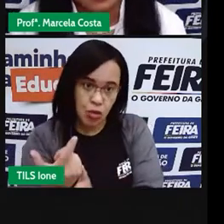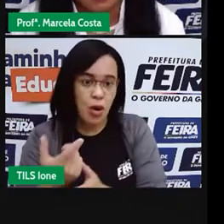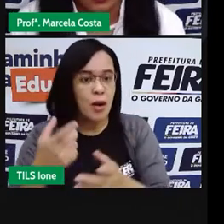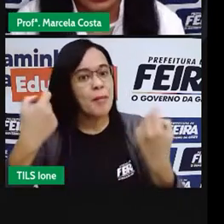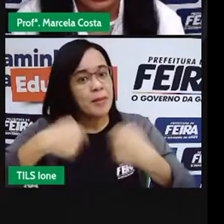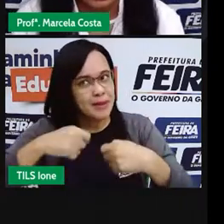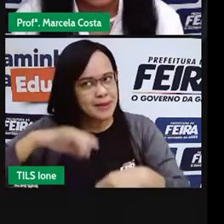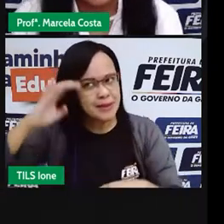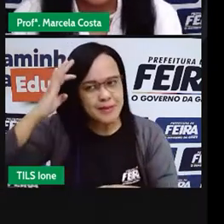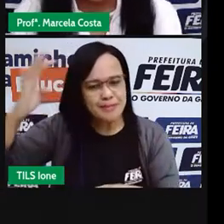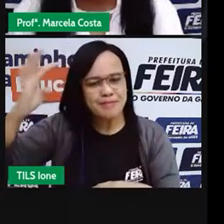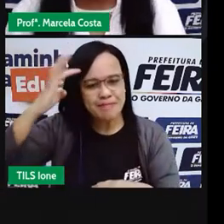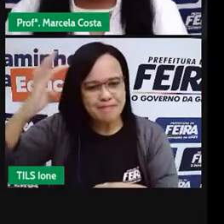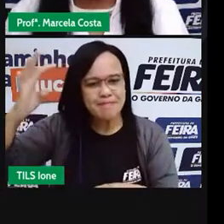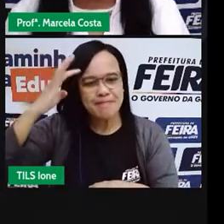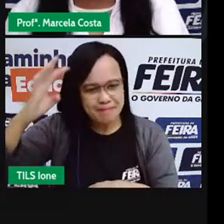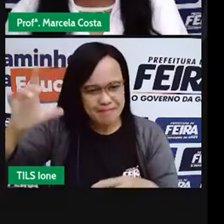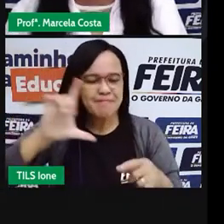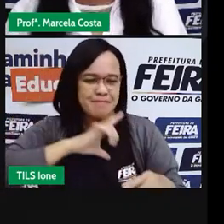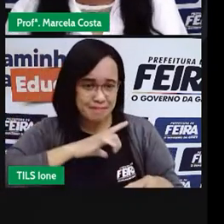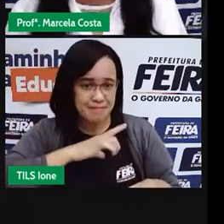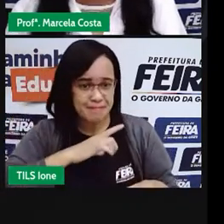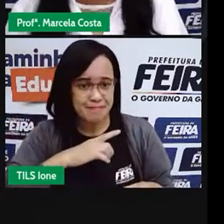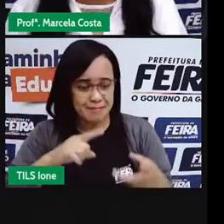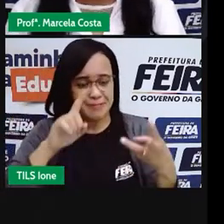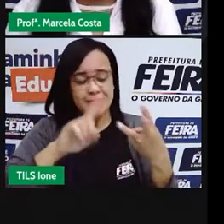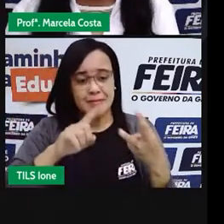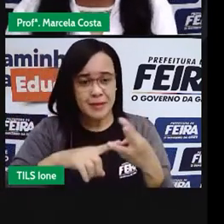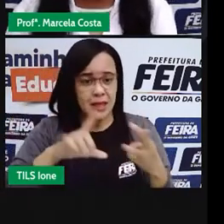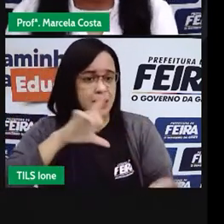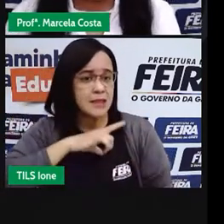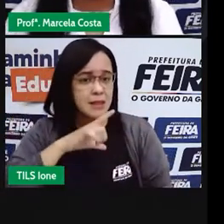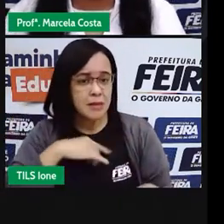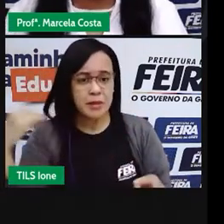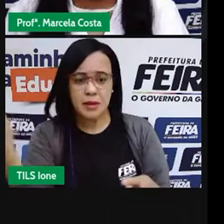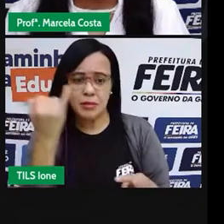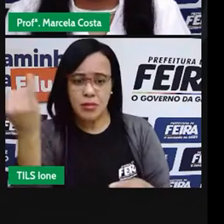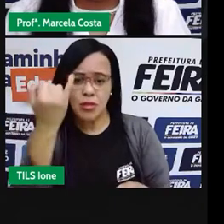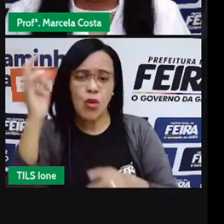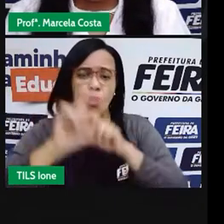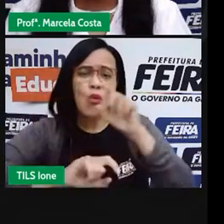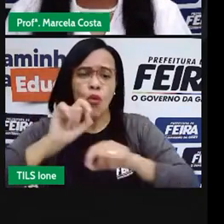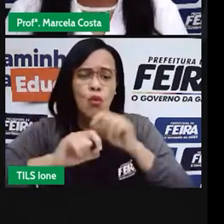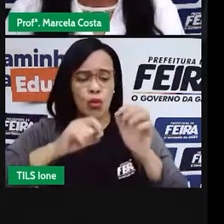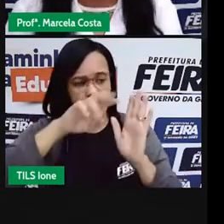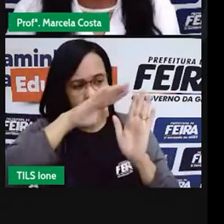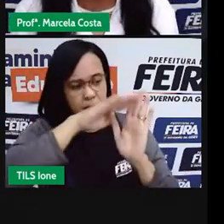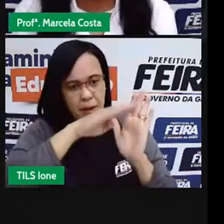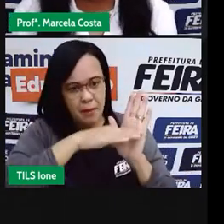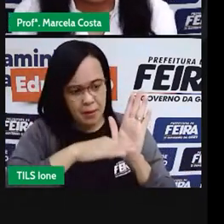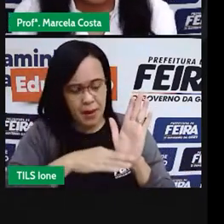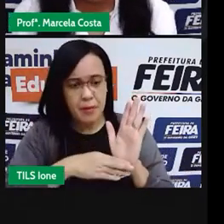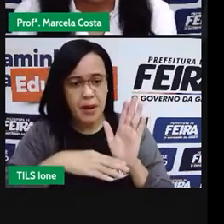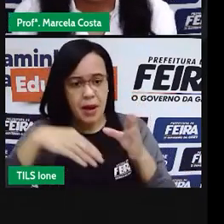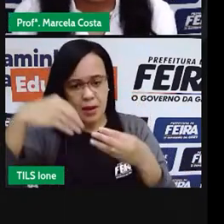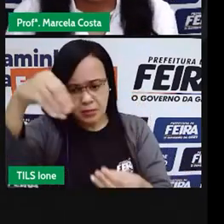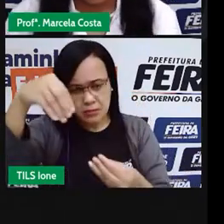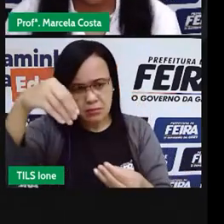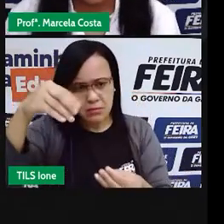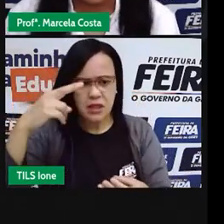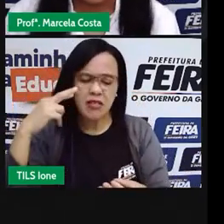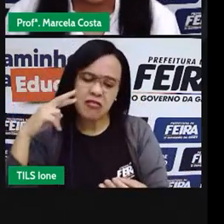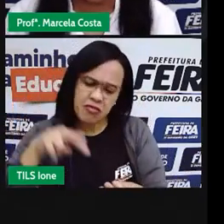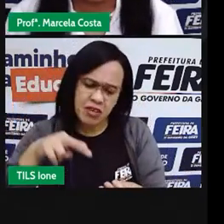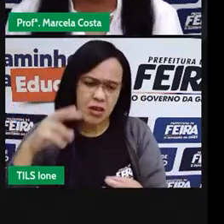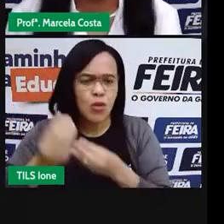Outra coisa importante é observar se a embalagem daquele produto é reciclável.